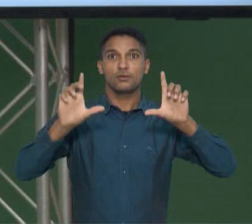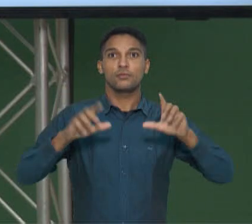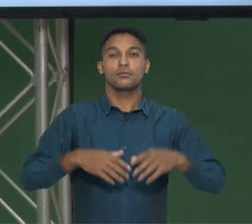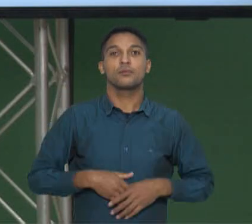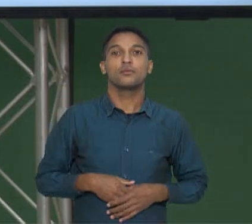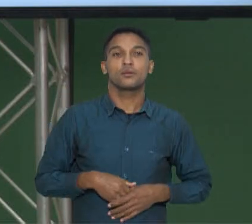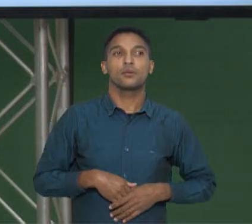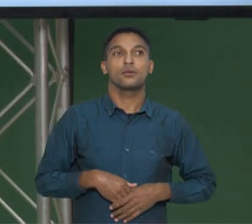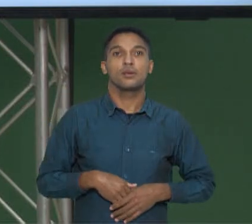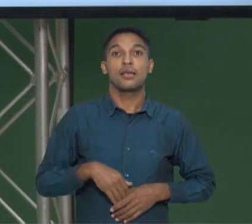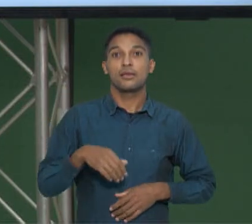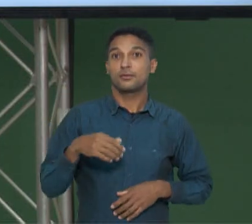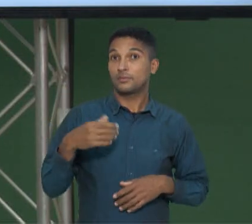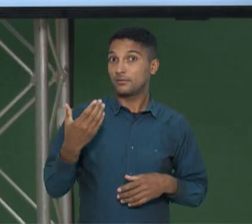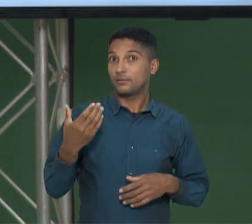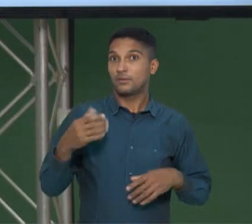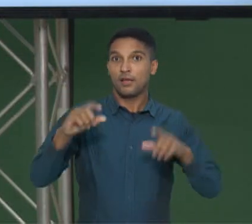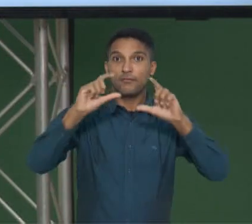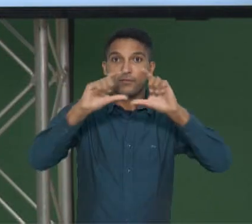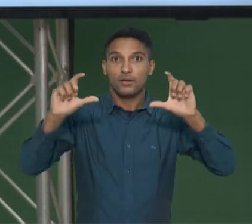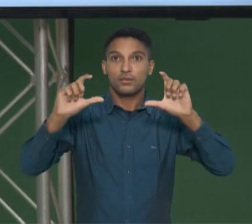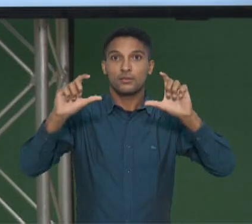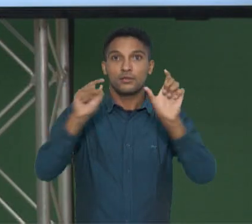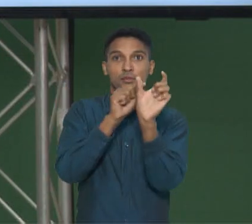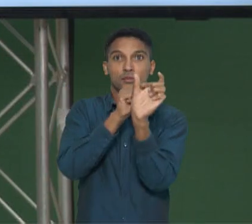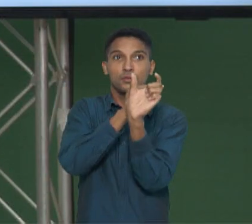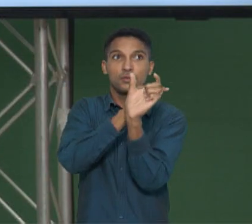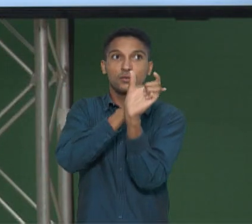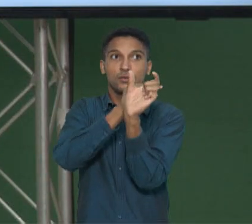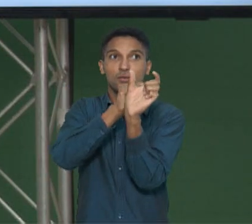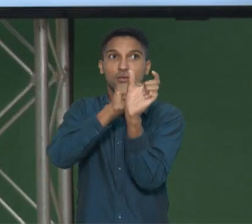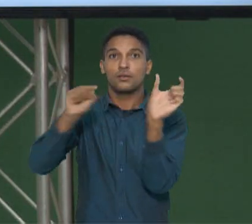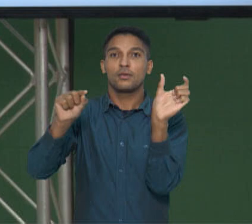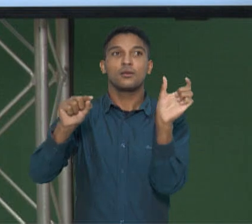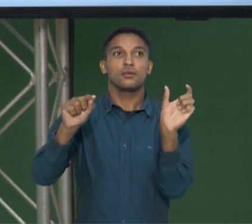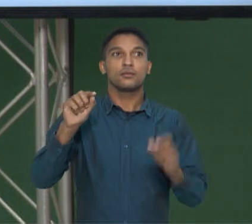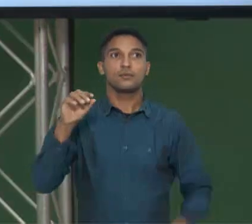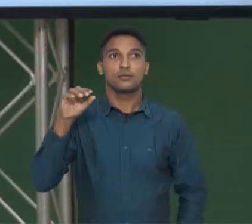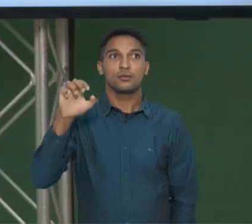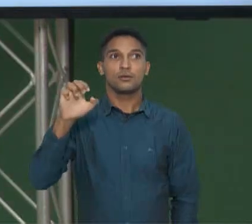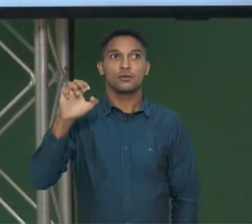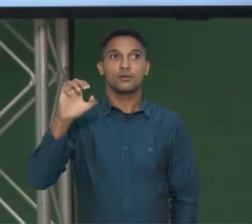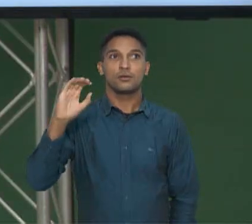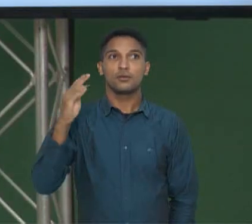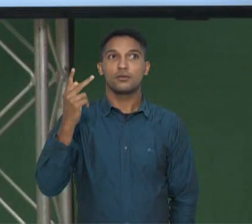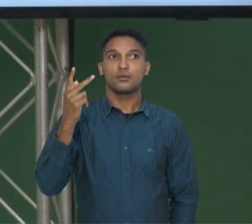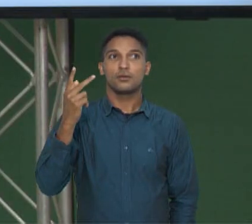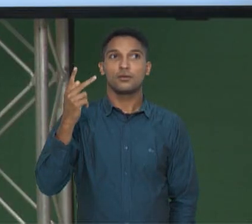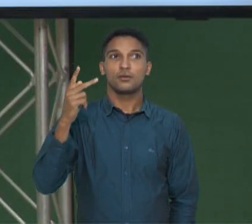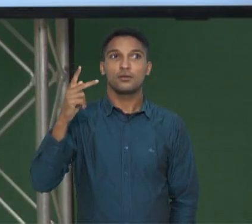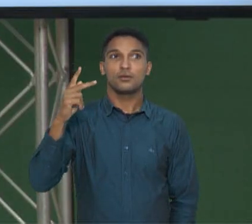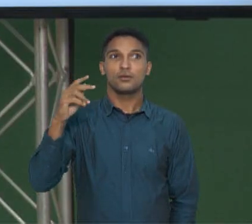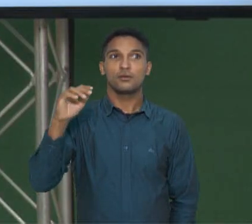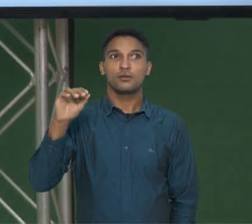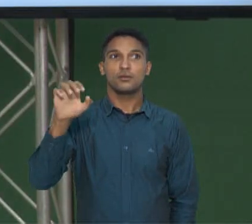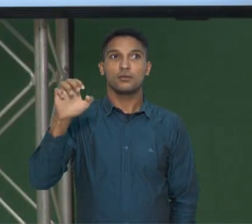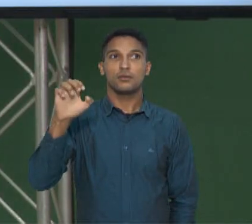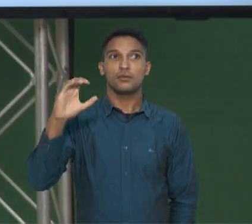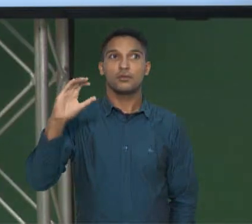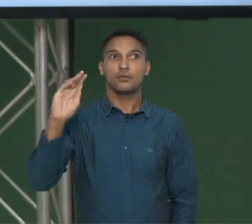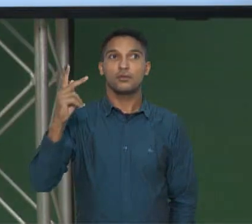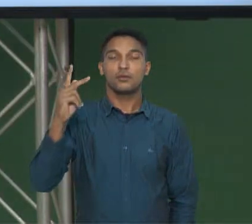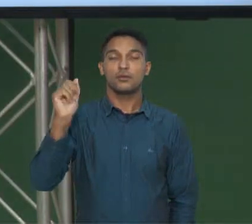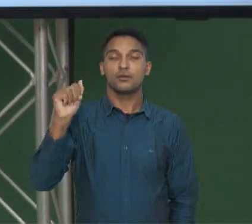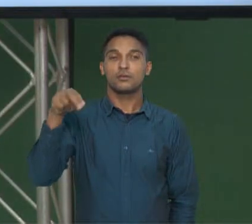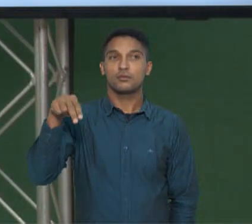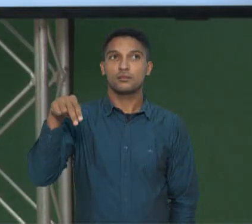as expressões, a expressão destacada, echan de menos. Enquadrem essa expressão, né? Echar